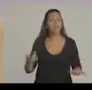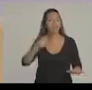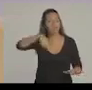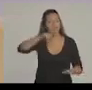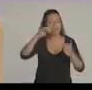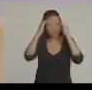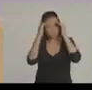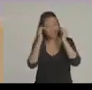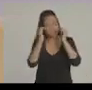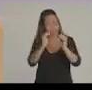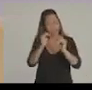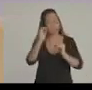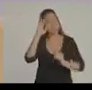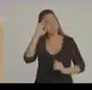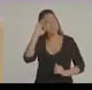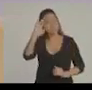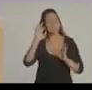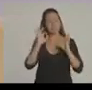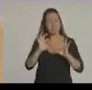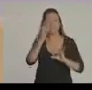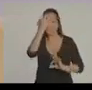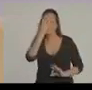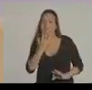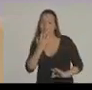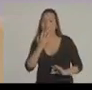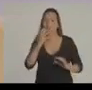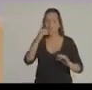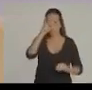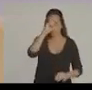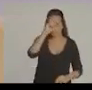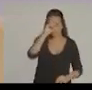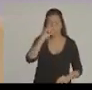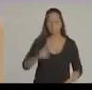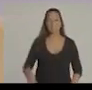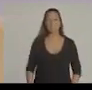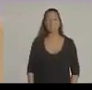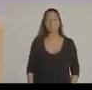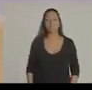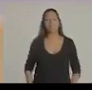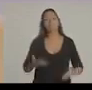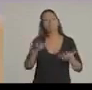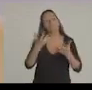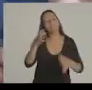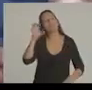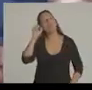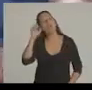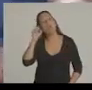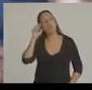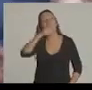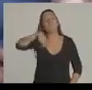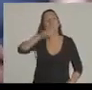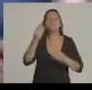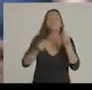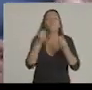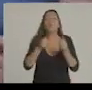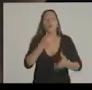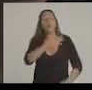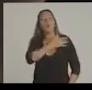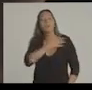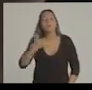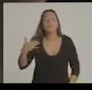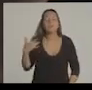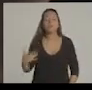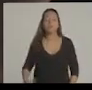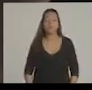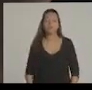com trabalho sério, você vai ser tratado com dignidade e respeito nas clínicas de família e nos hospitais. A gente queria ouvir um pouco vocês sobre